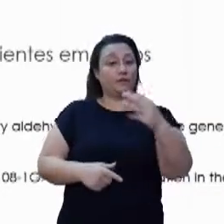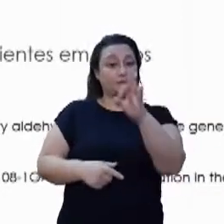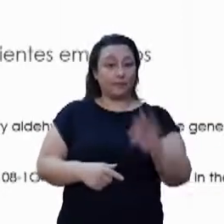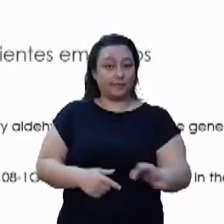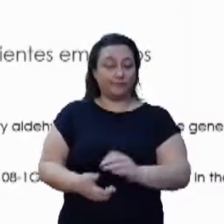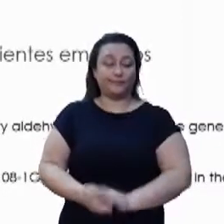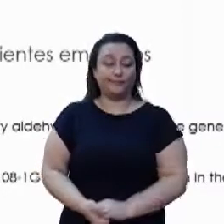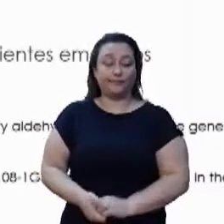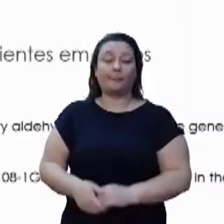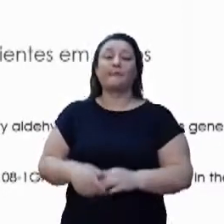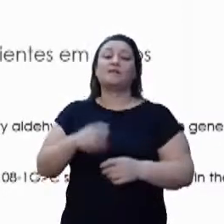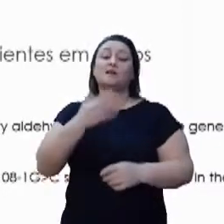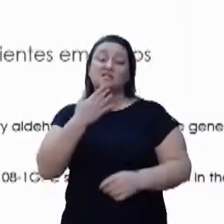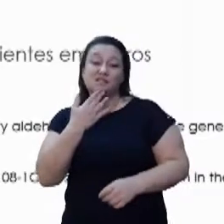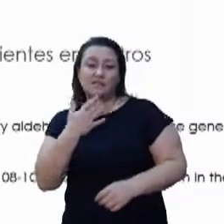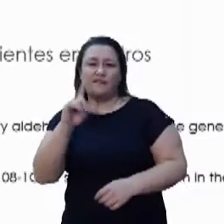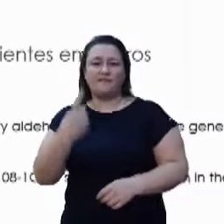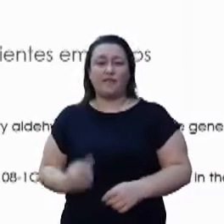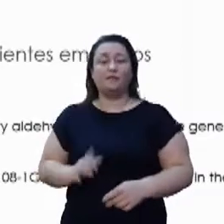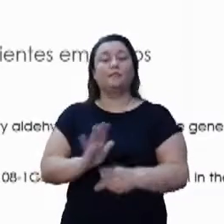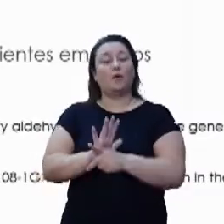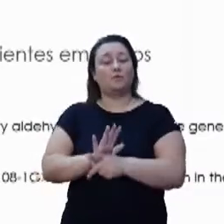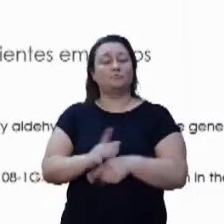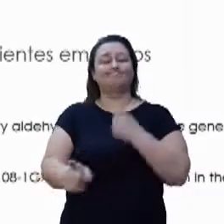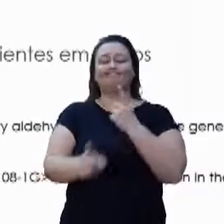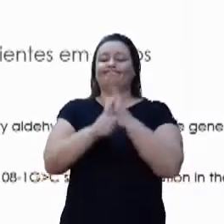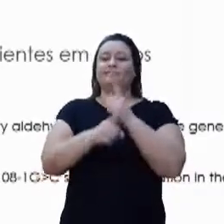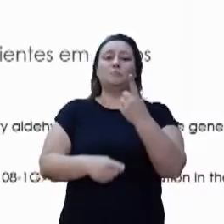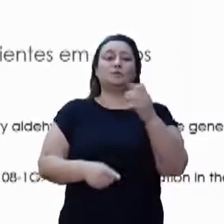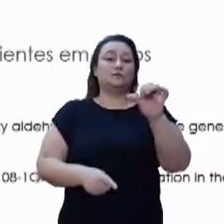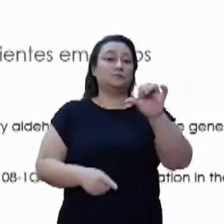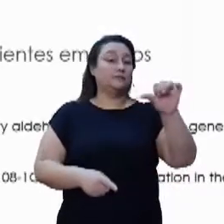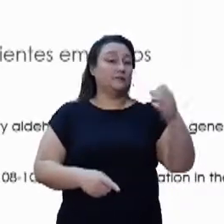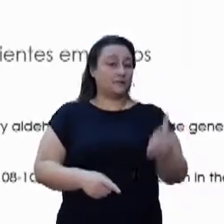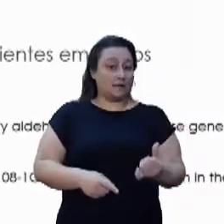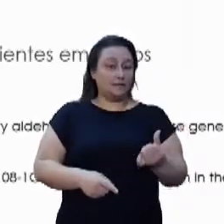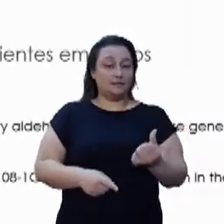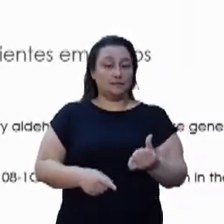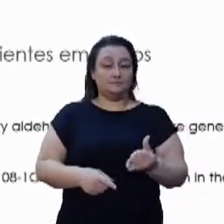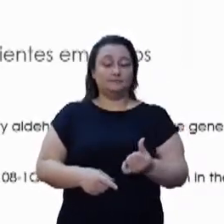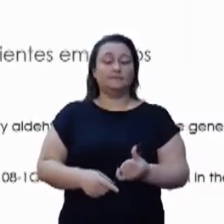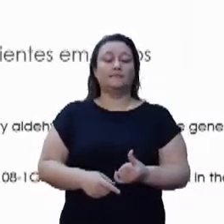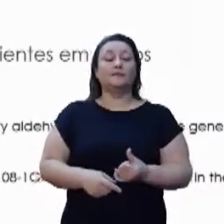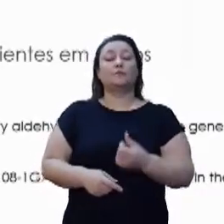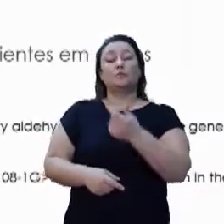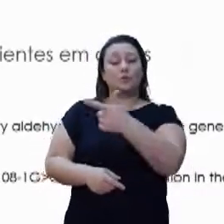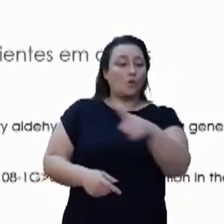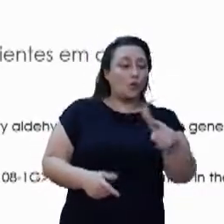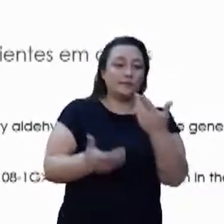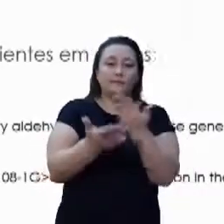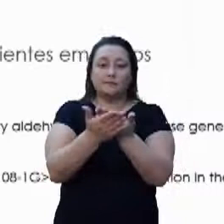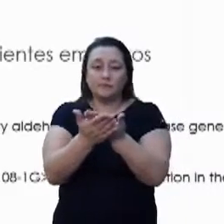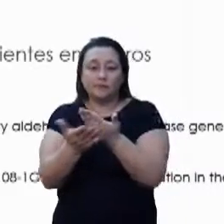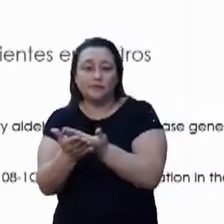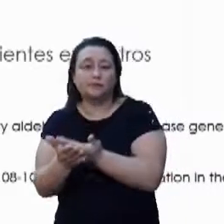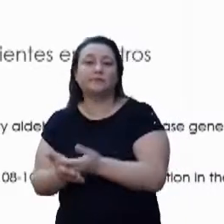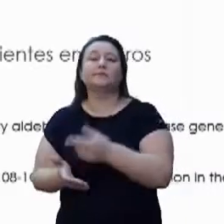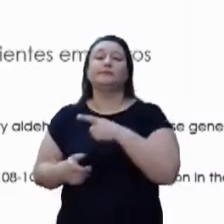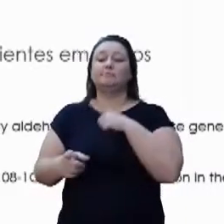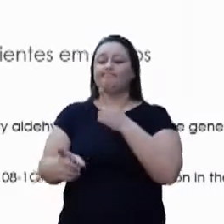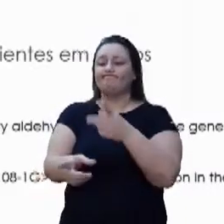O defeito genético foi identificado em 1996 por de Laurenzi e colaboradores, que identificaram então as mutações